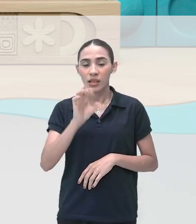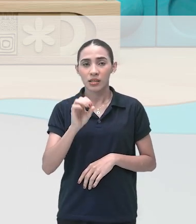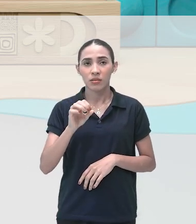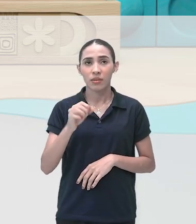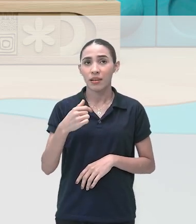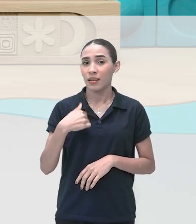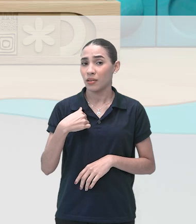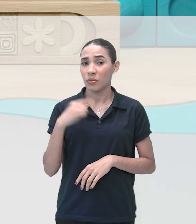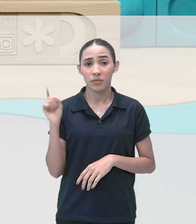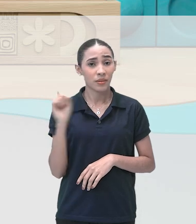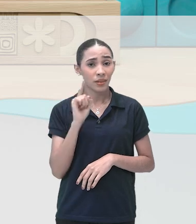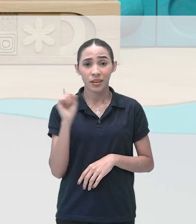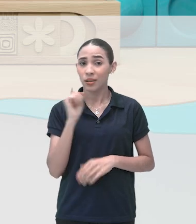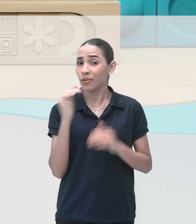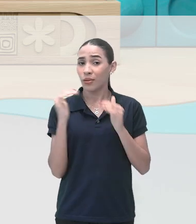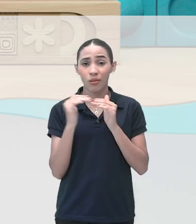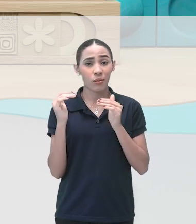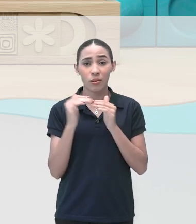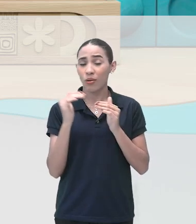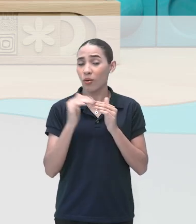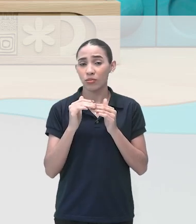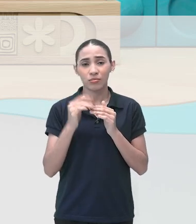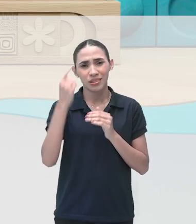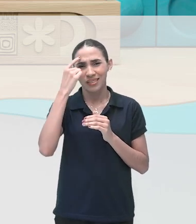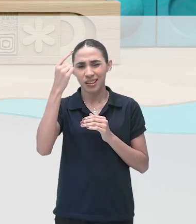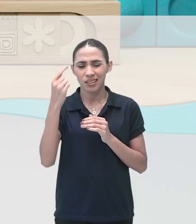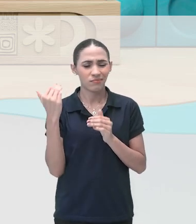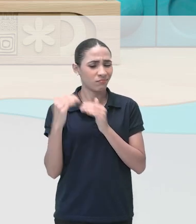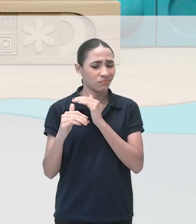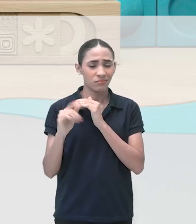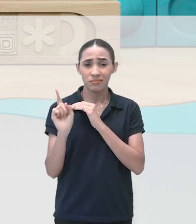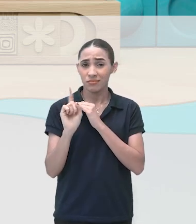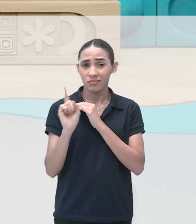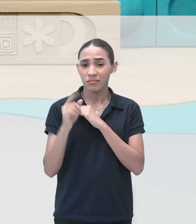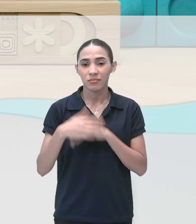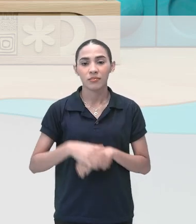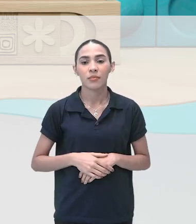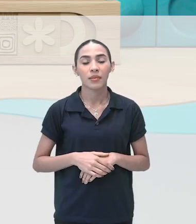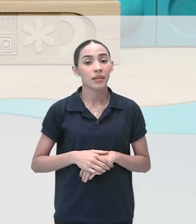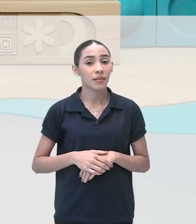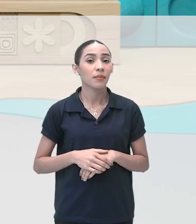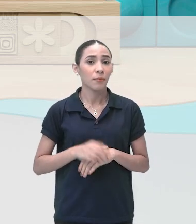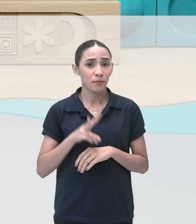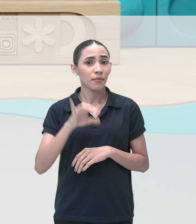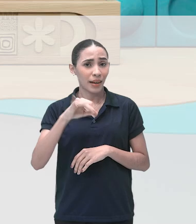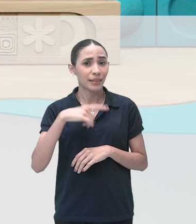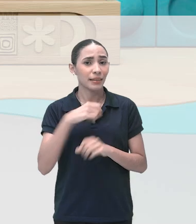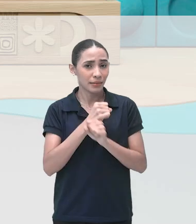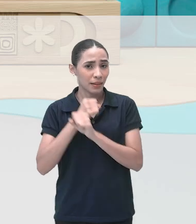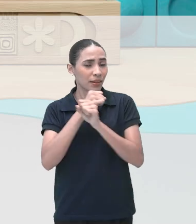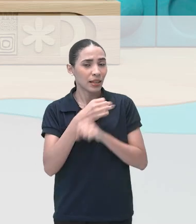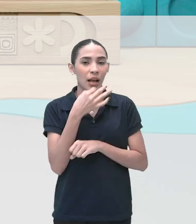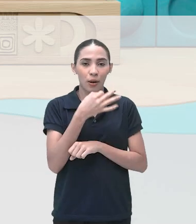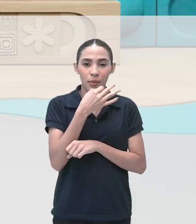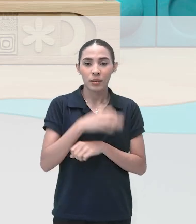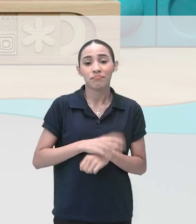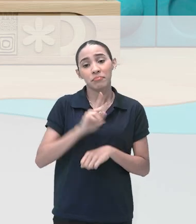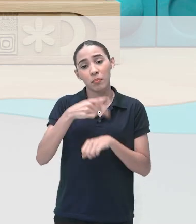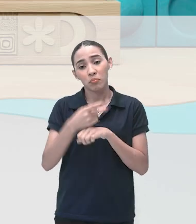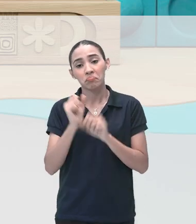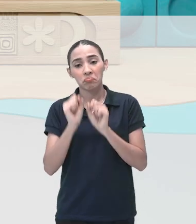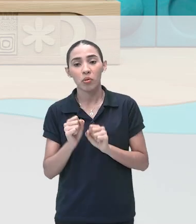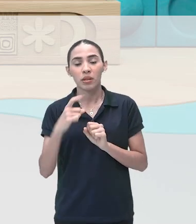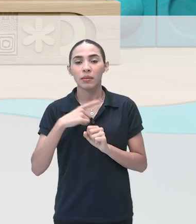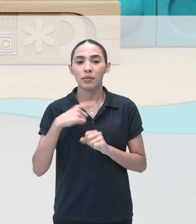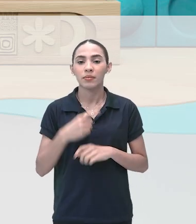não concordo com esse ponto de vista, com essa ideia, não é assim. E claro, você vai defender, né, com os argumentos. E pode ter